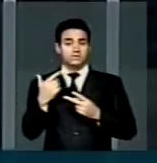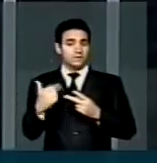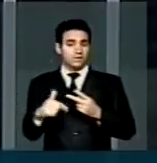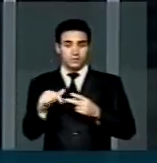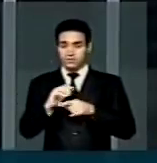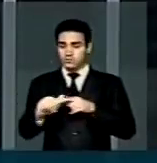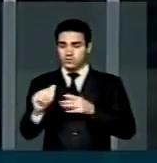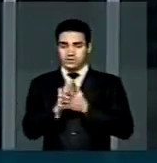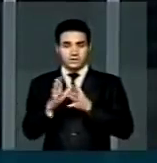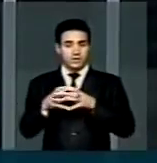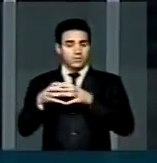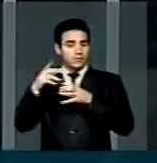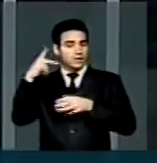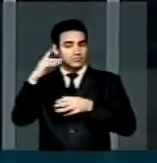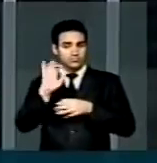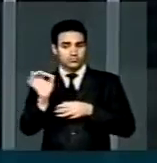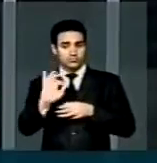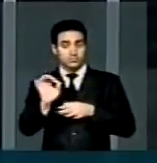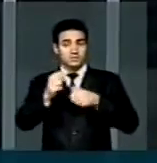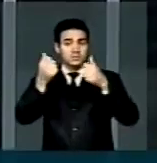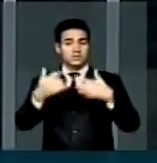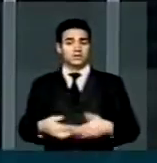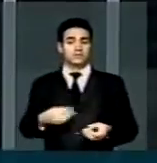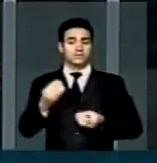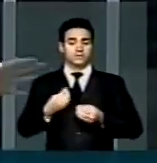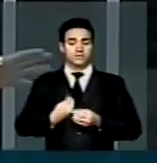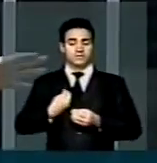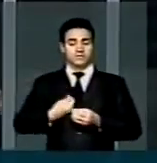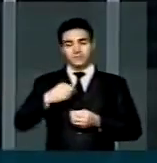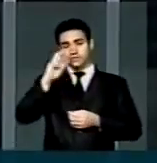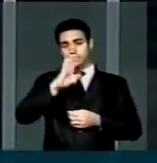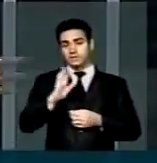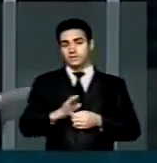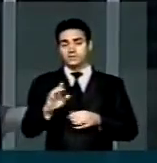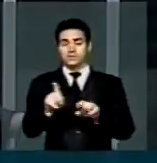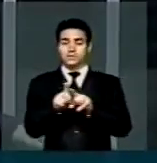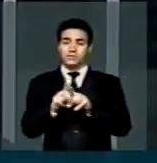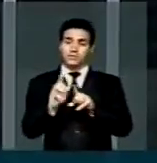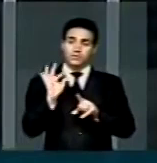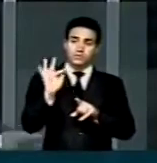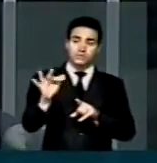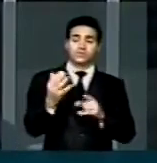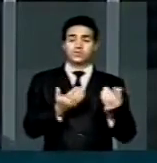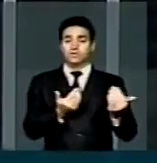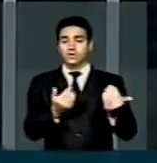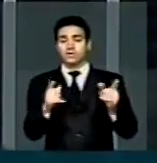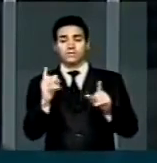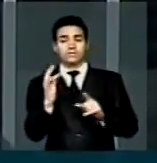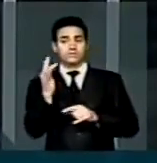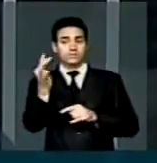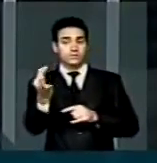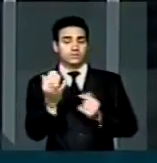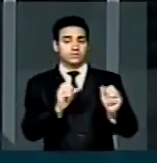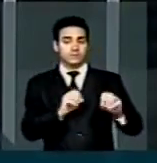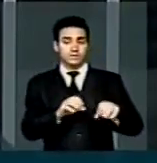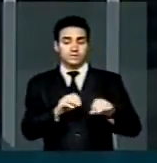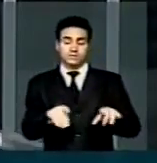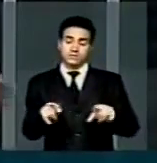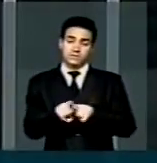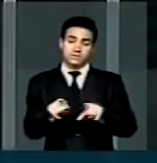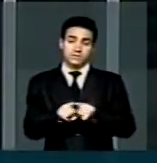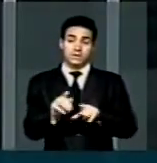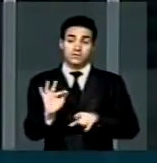lógica, sobre a situação do país, do Brasil, futuro da juventude, futuro da educação, futuro da